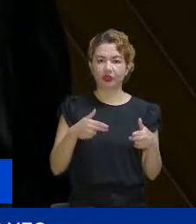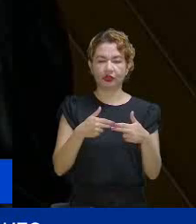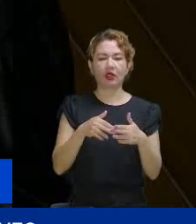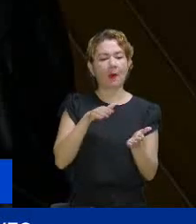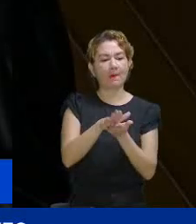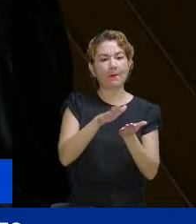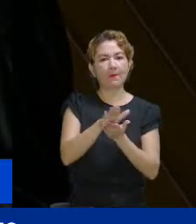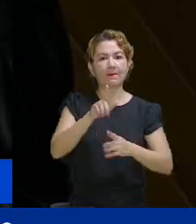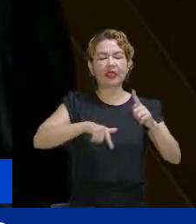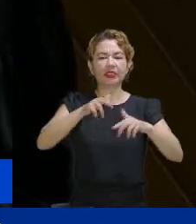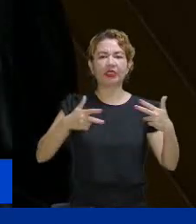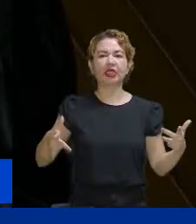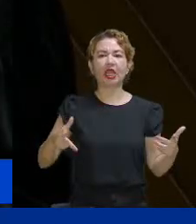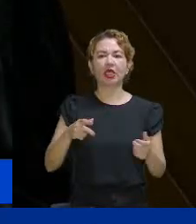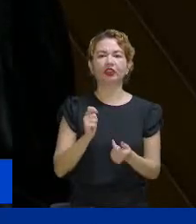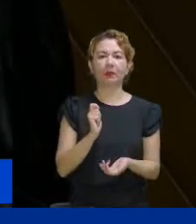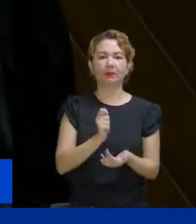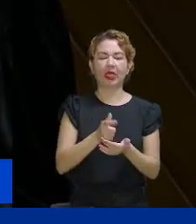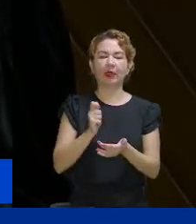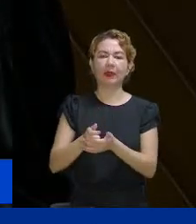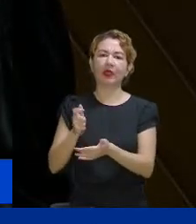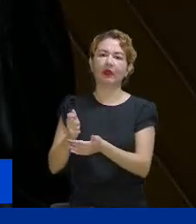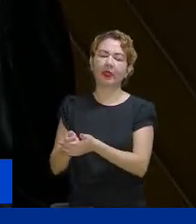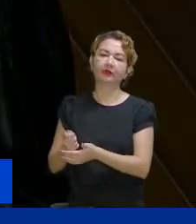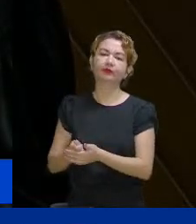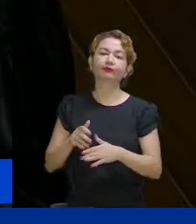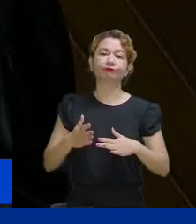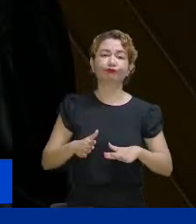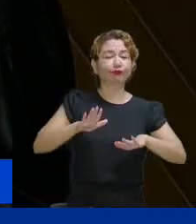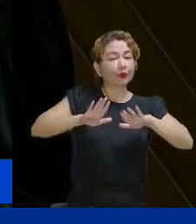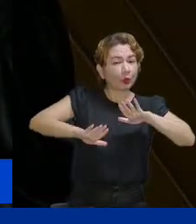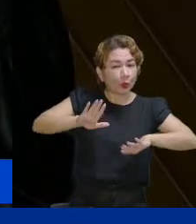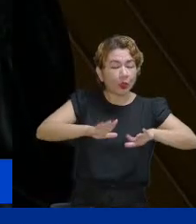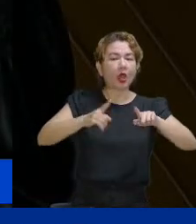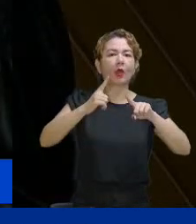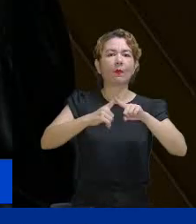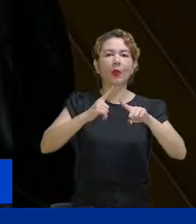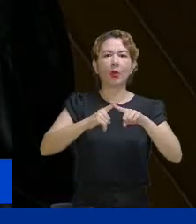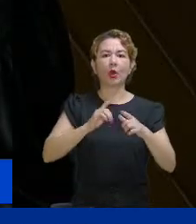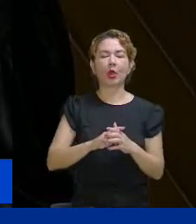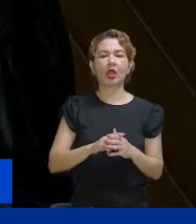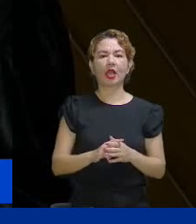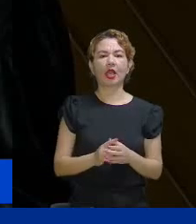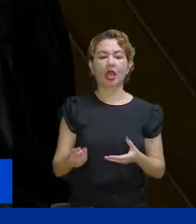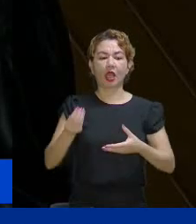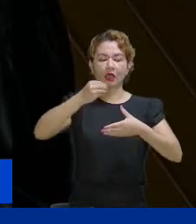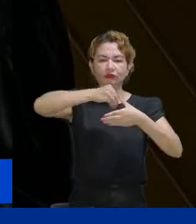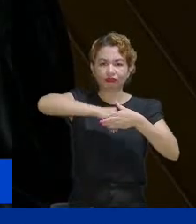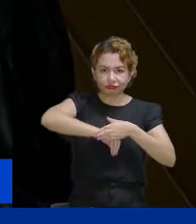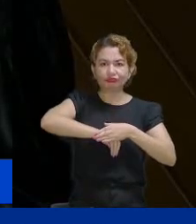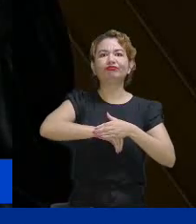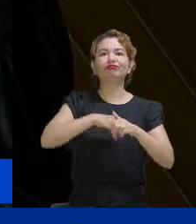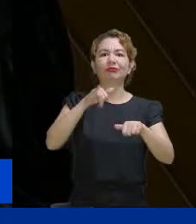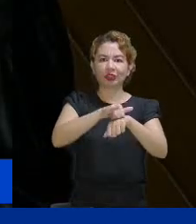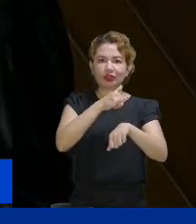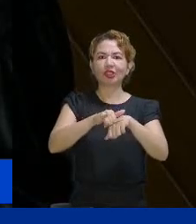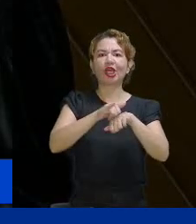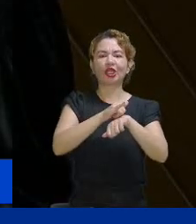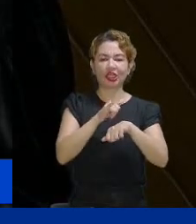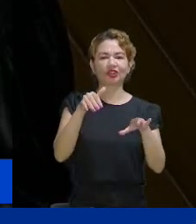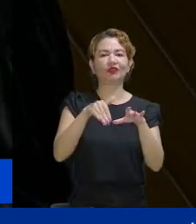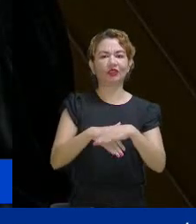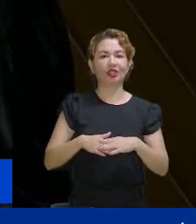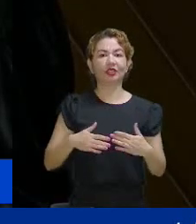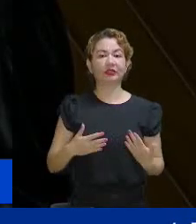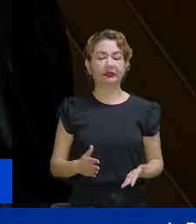material impresso, a avaliação desses custos exige cautela, pois envolve fatores subjetivos da estratégia eleitoral e